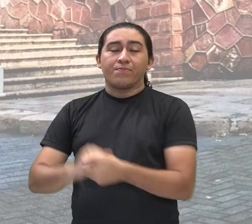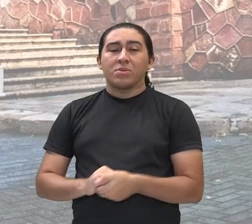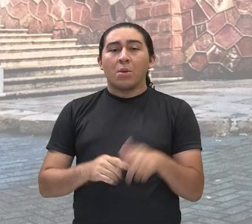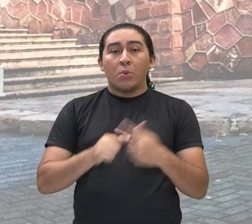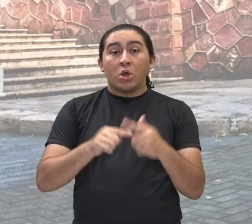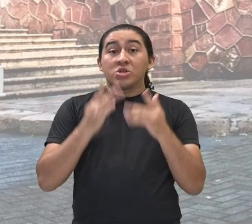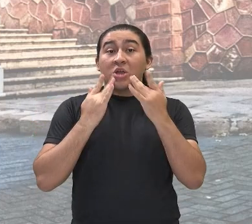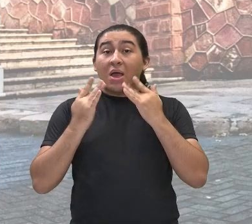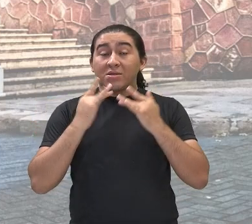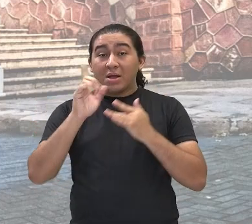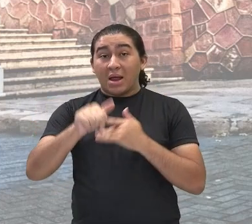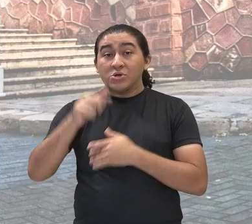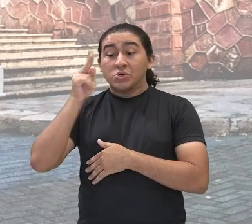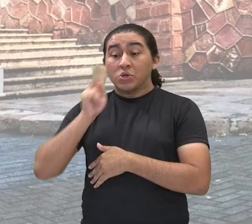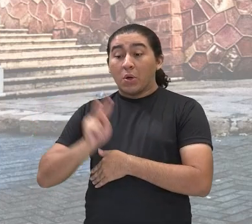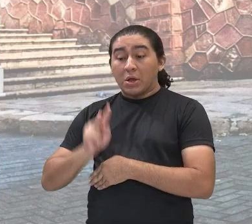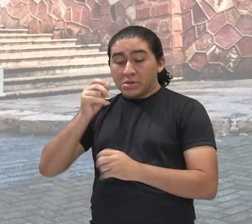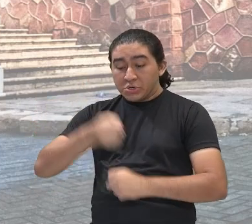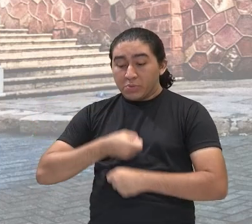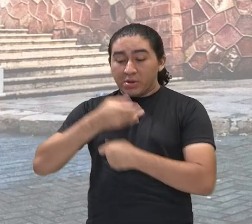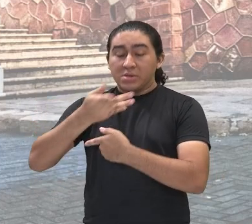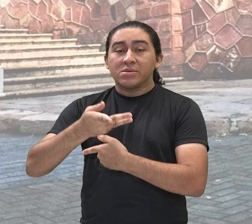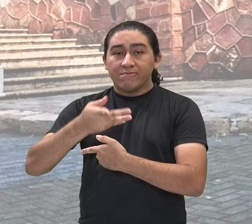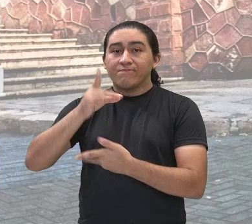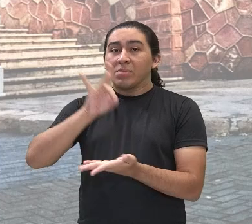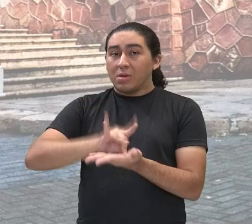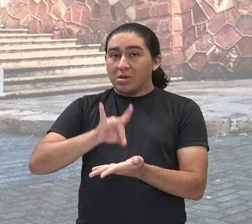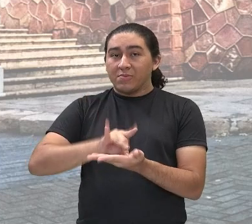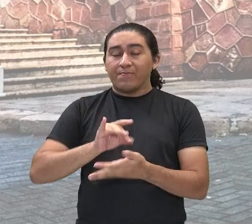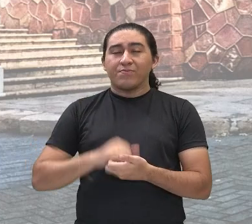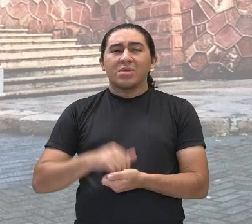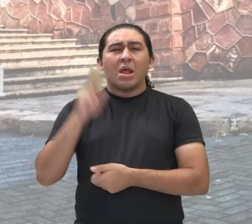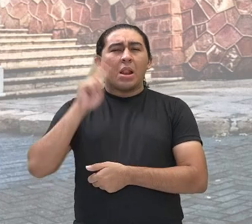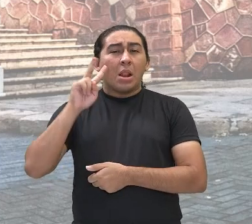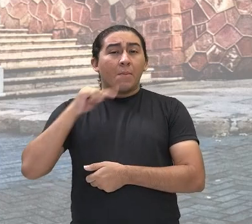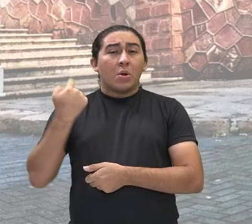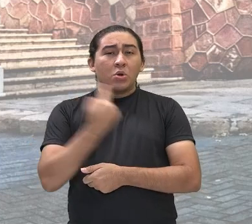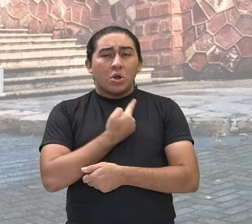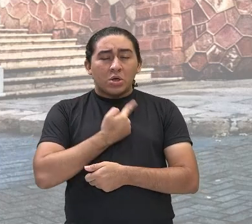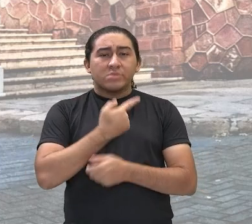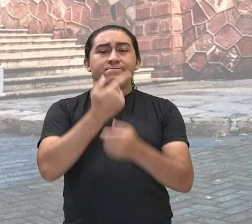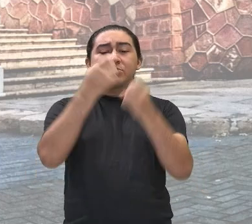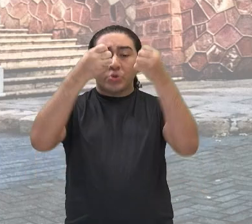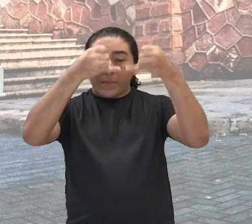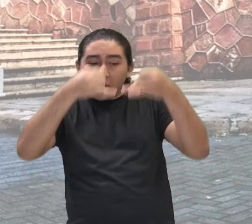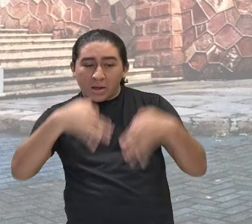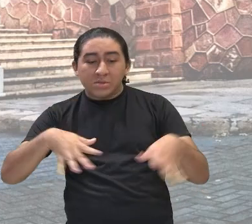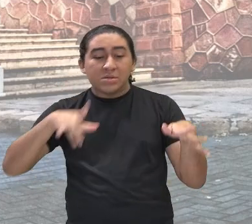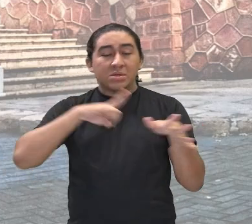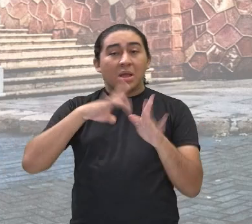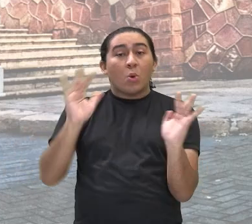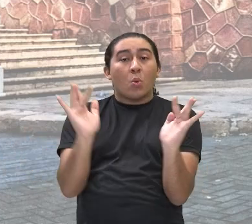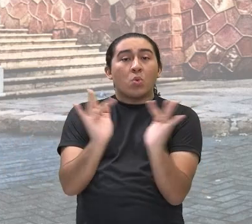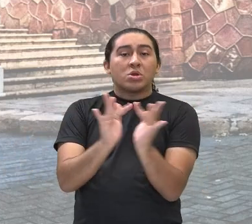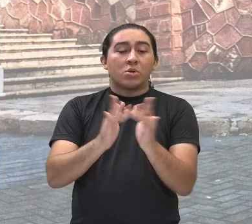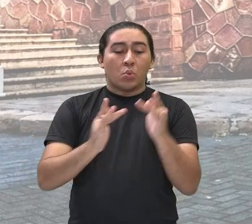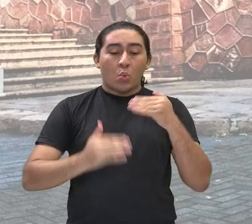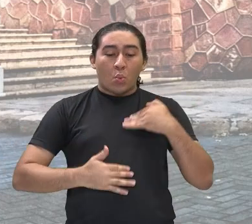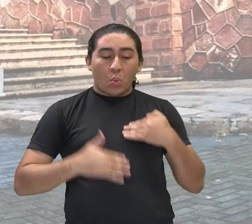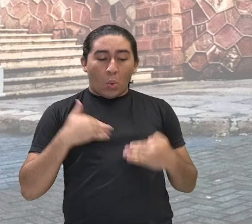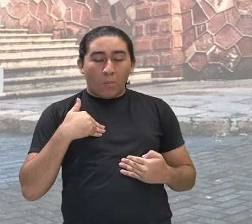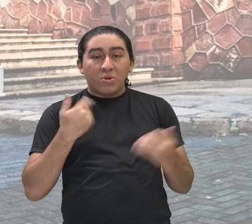representação, essa manifestação. Lembra daquilo que a gente falou, dessa conexão do corpo que